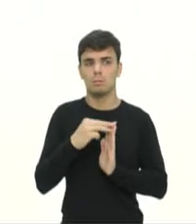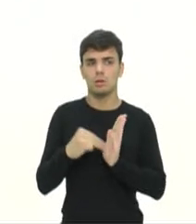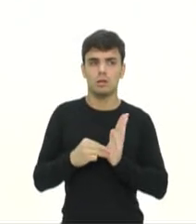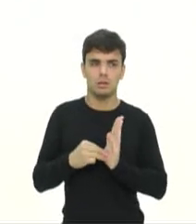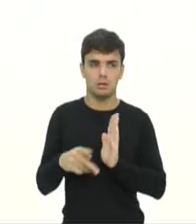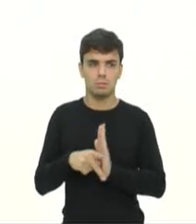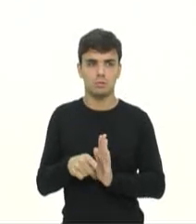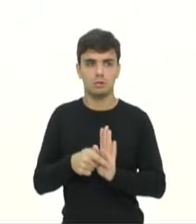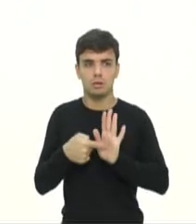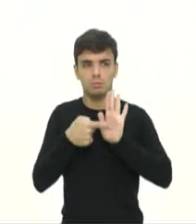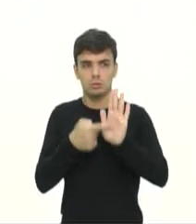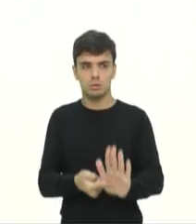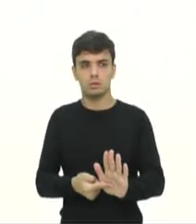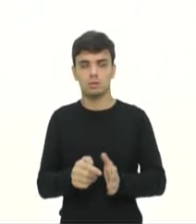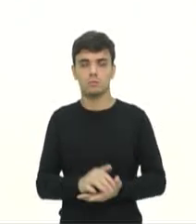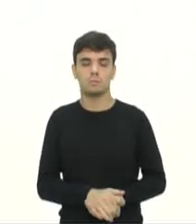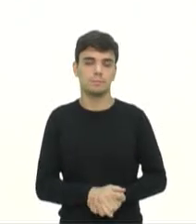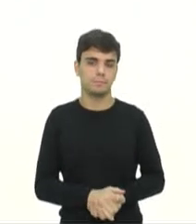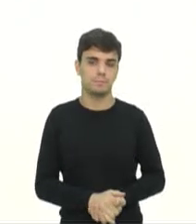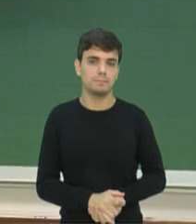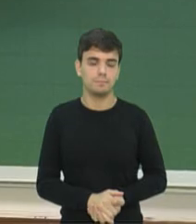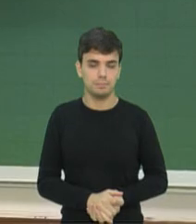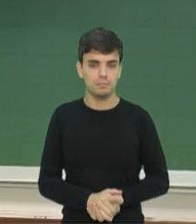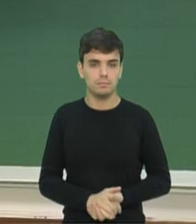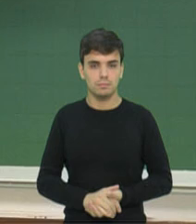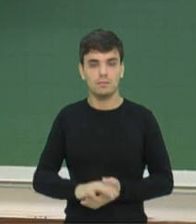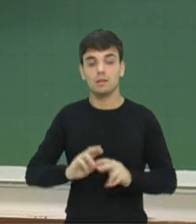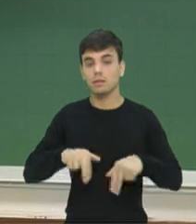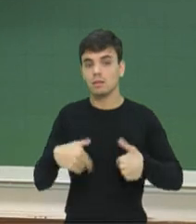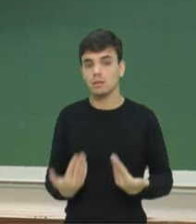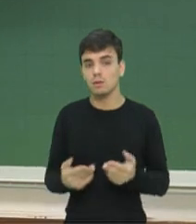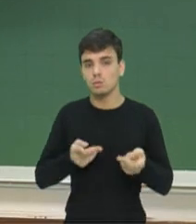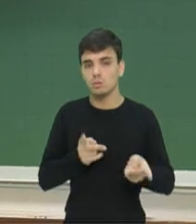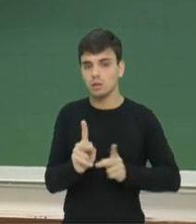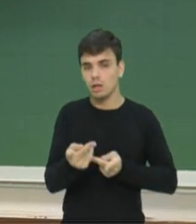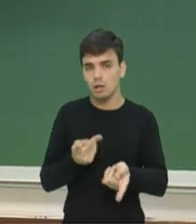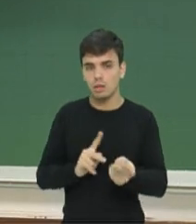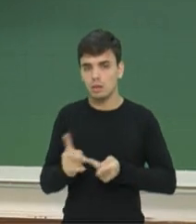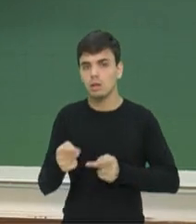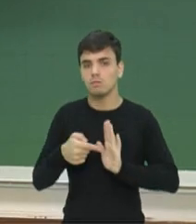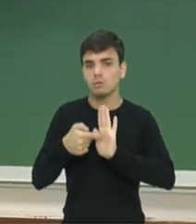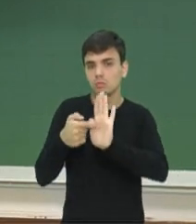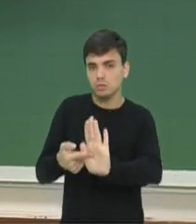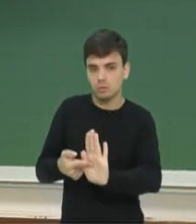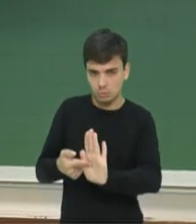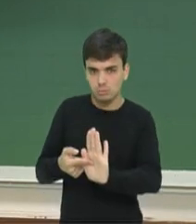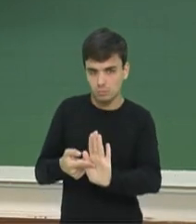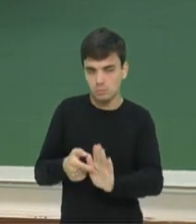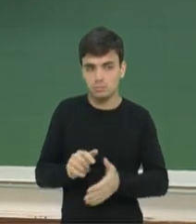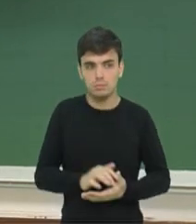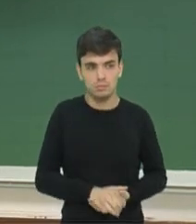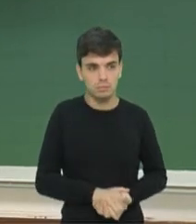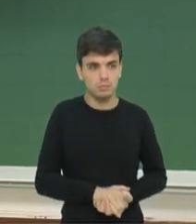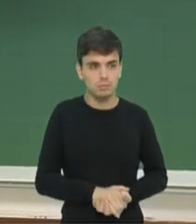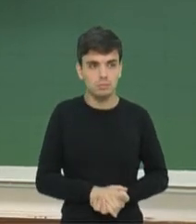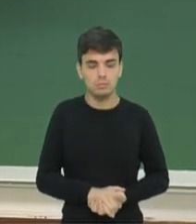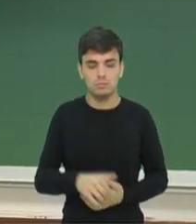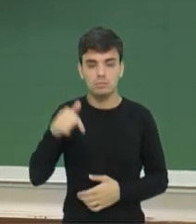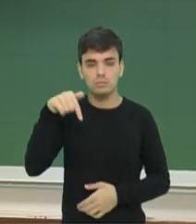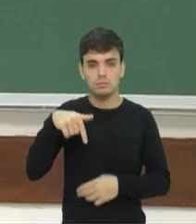aqui, a Olimpíada passada que ocorreu no Brasil, né, então o Karatê foi demonstrado, né, foi a modalidade de demonstração. Este